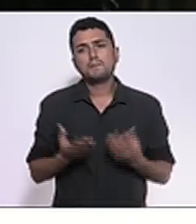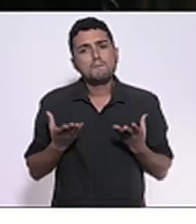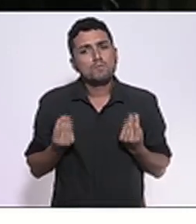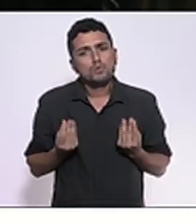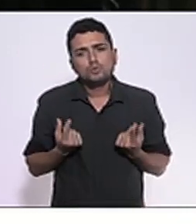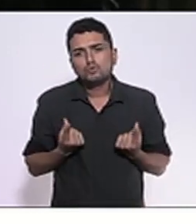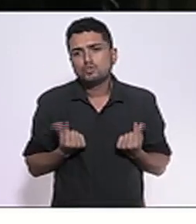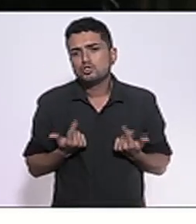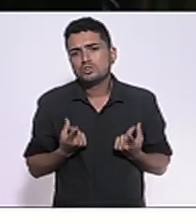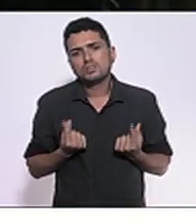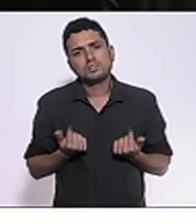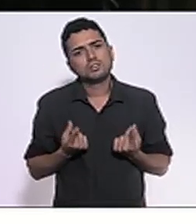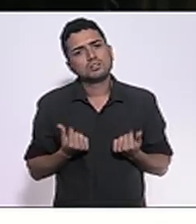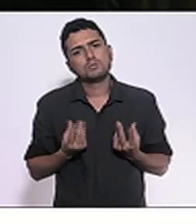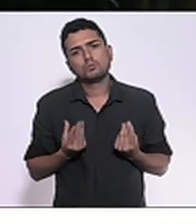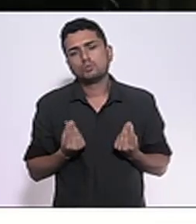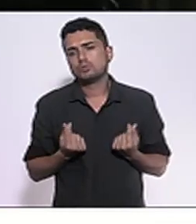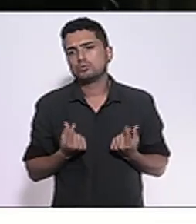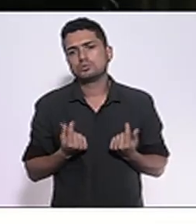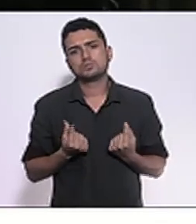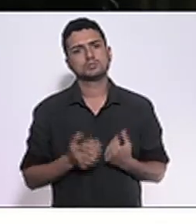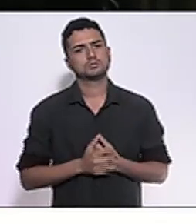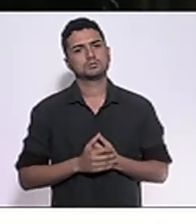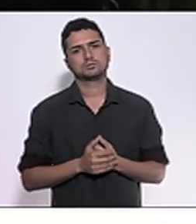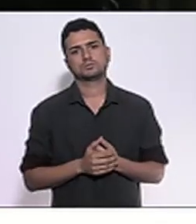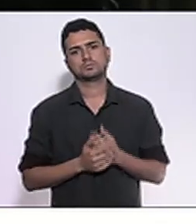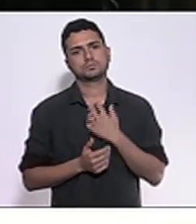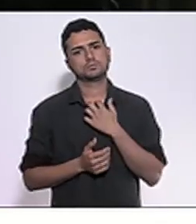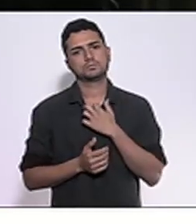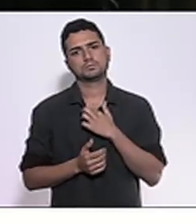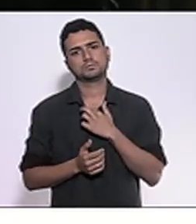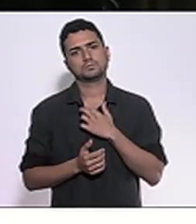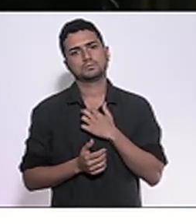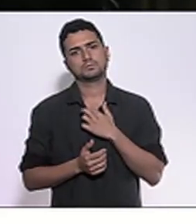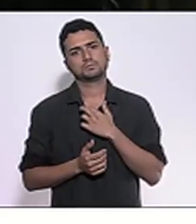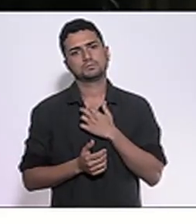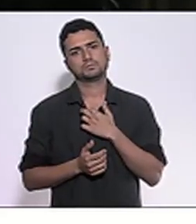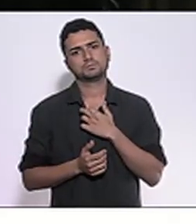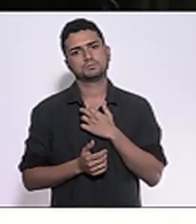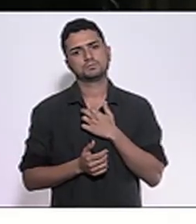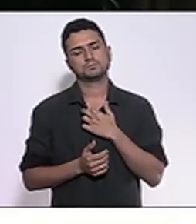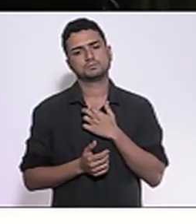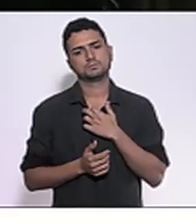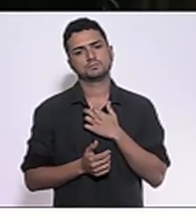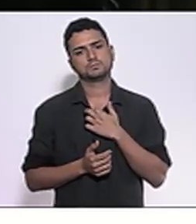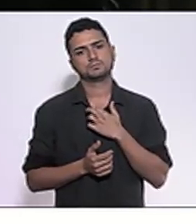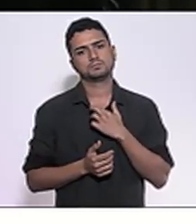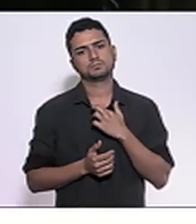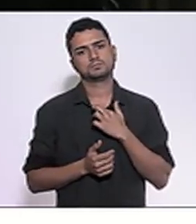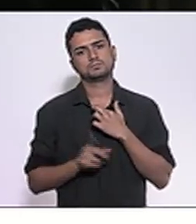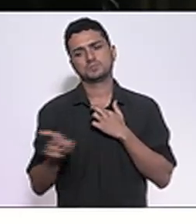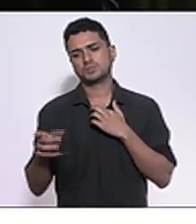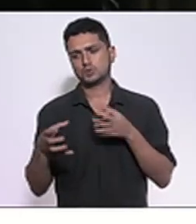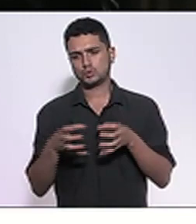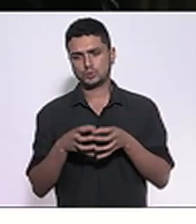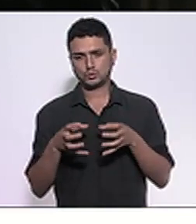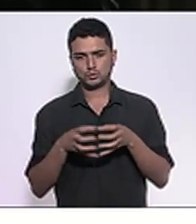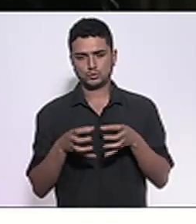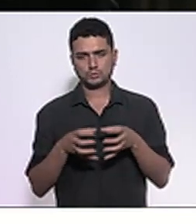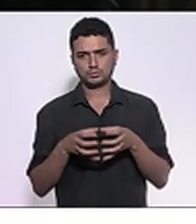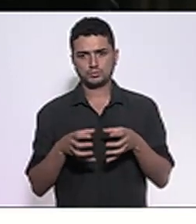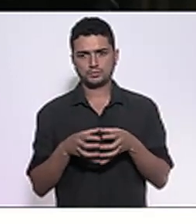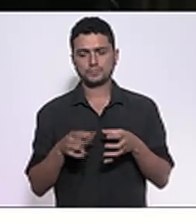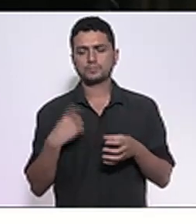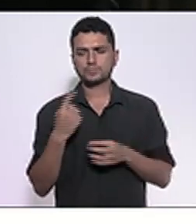dinheiro, muito dinheiro. E pior que muito dinheiro, é um assinte, esses grupos que a